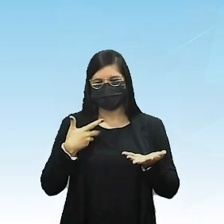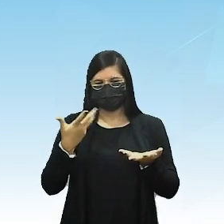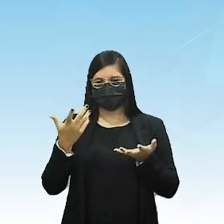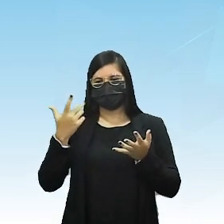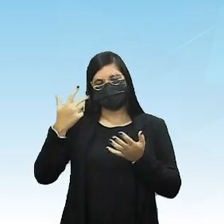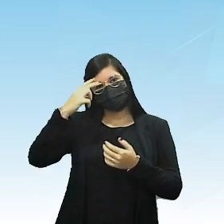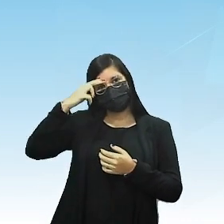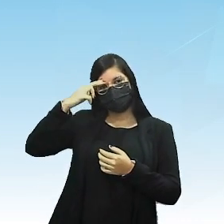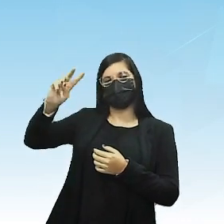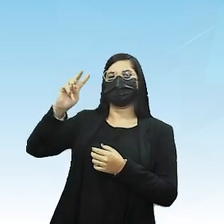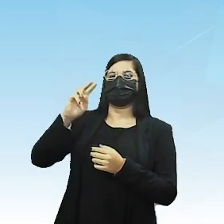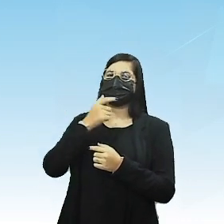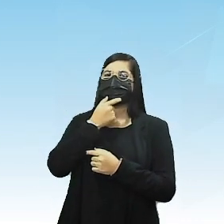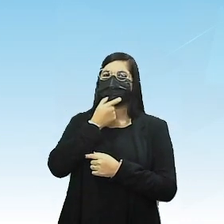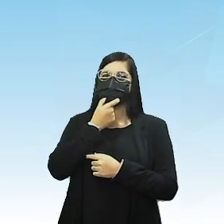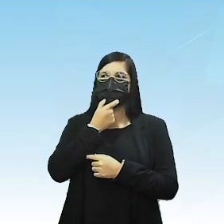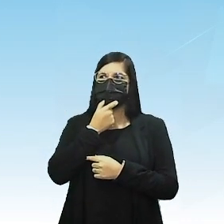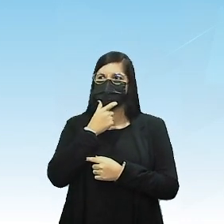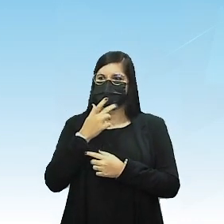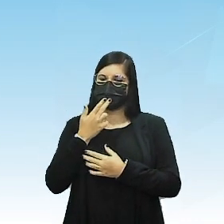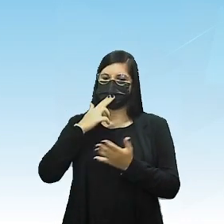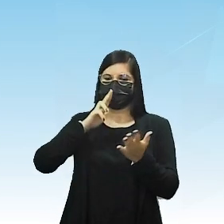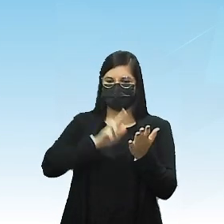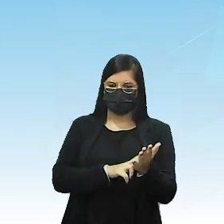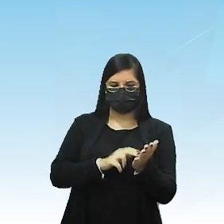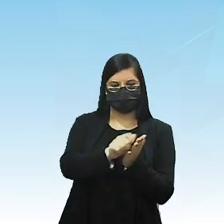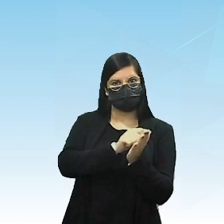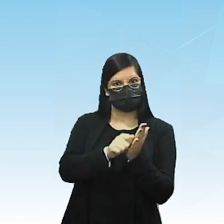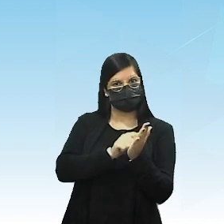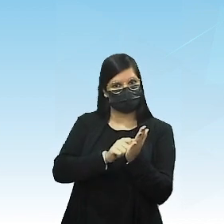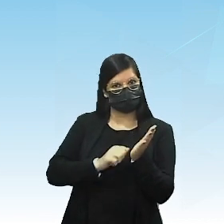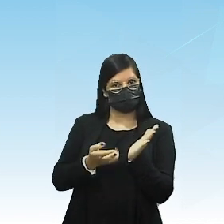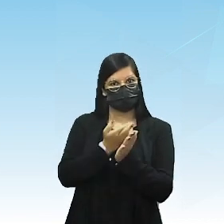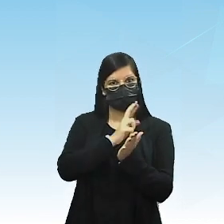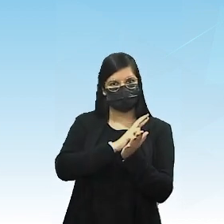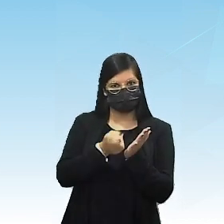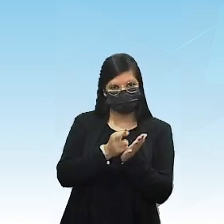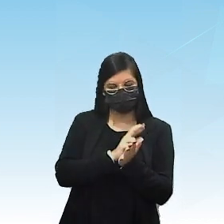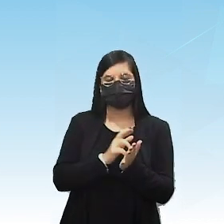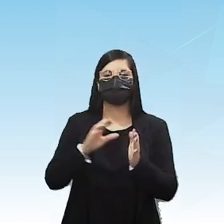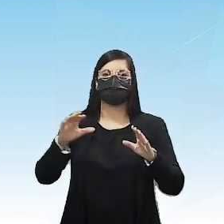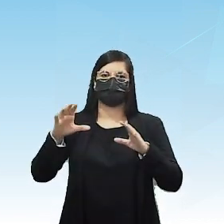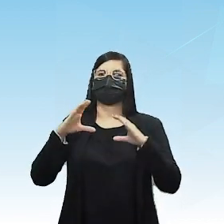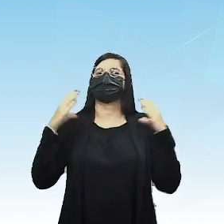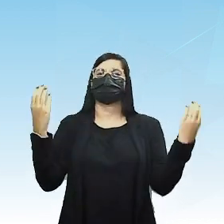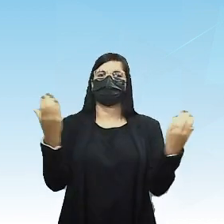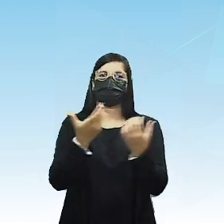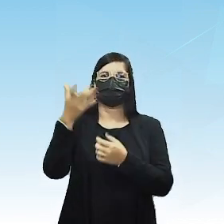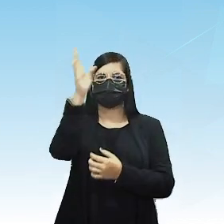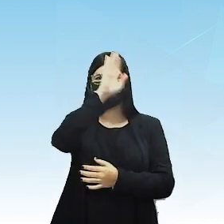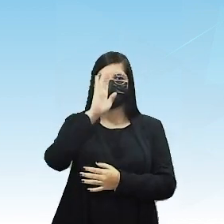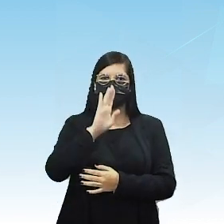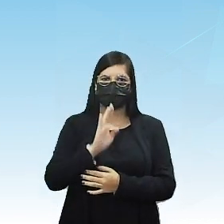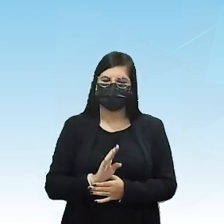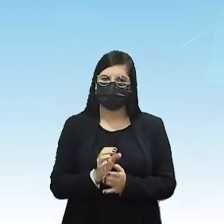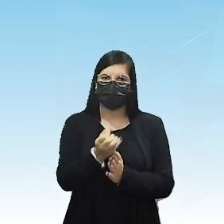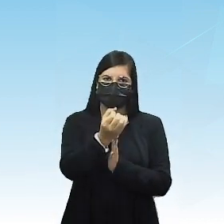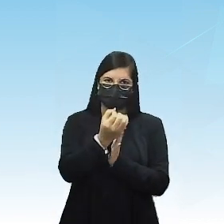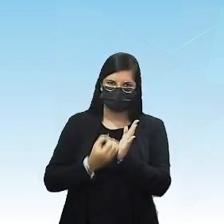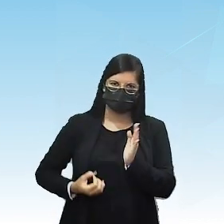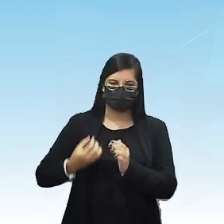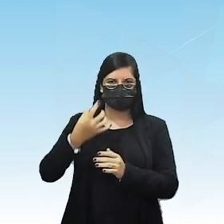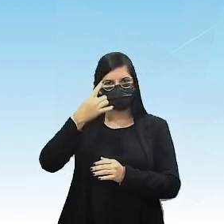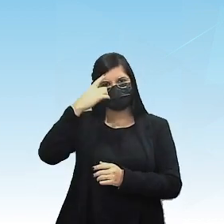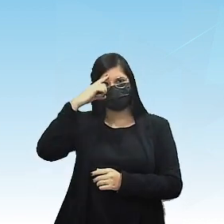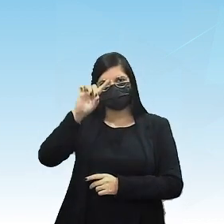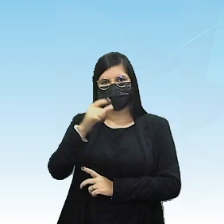arqueólogo inglês, né, que ele escreveu essa carta para essa revista, que o Congresso Nacional decidiu nomear, oficializar o dia 22 de